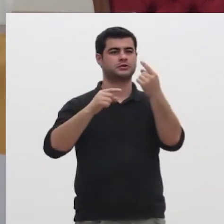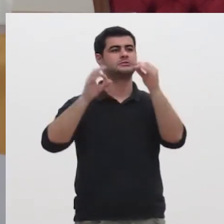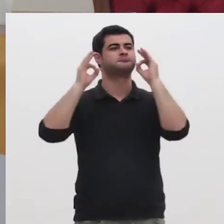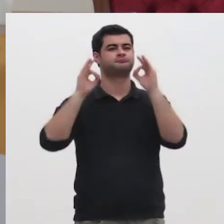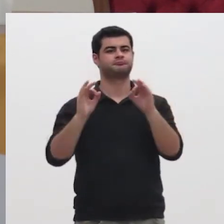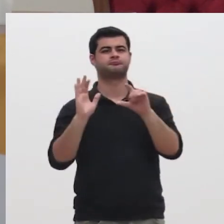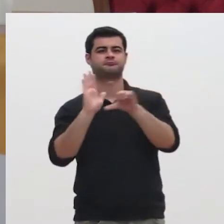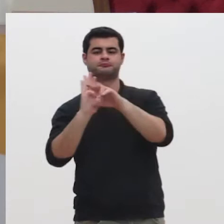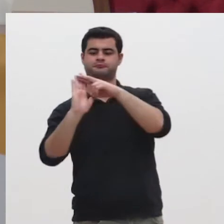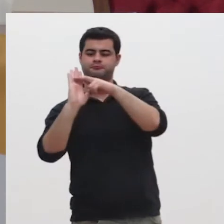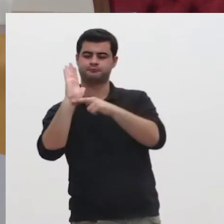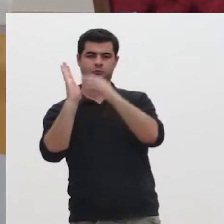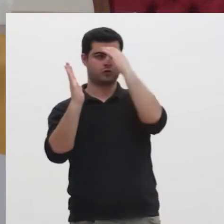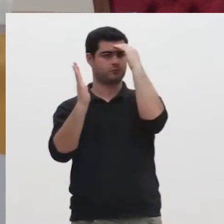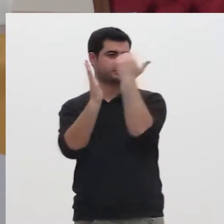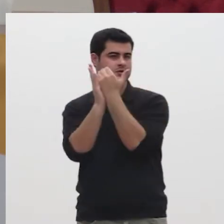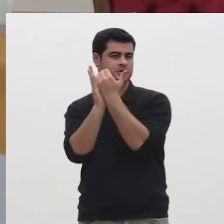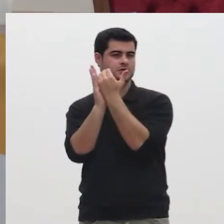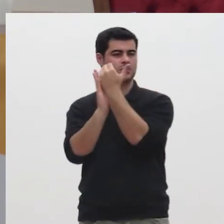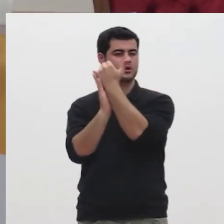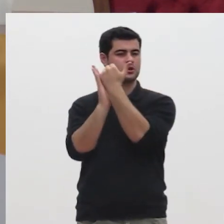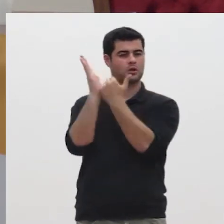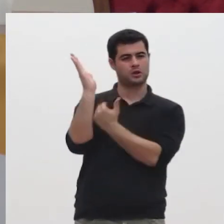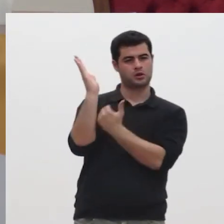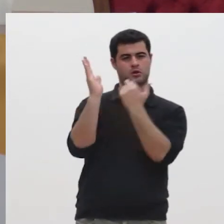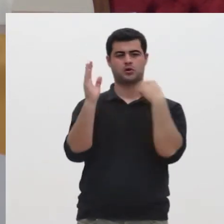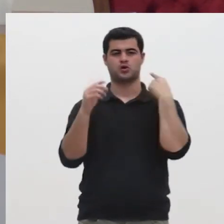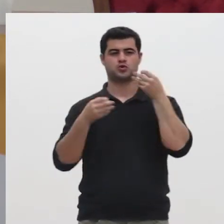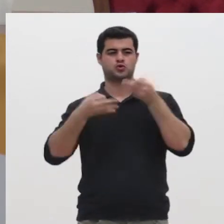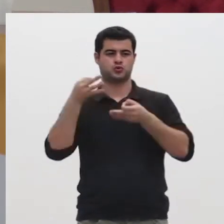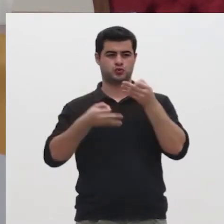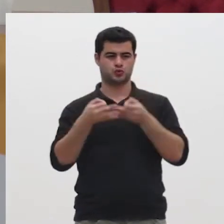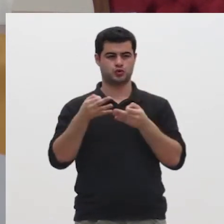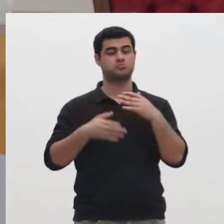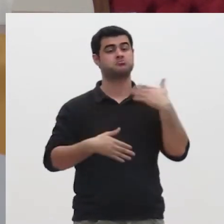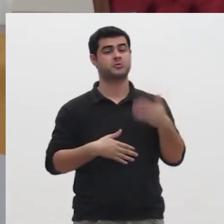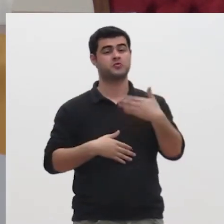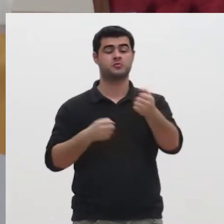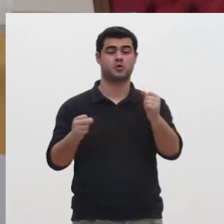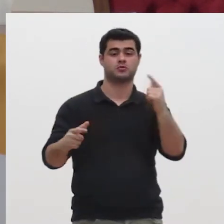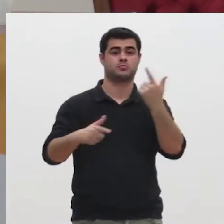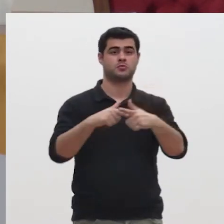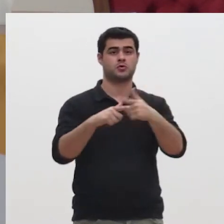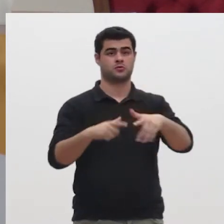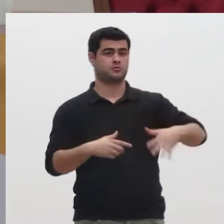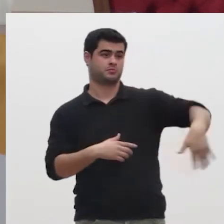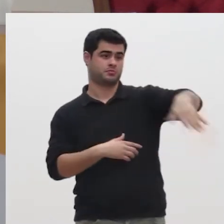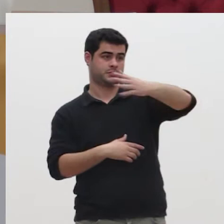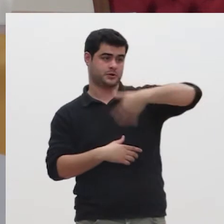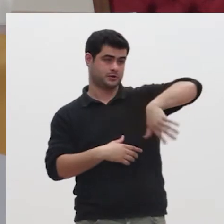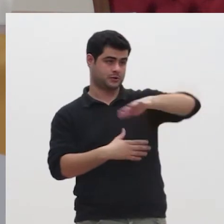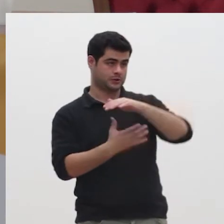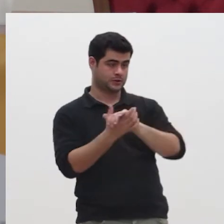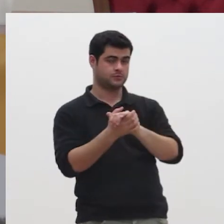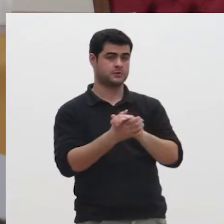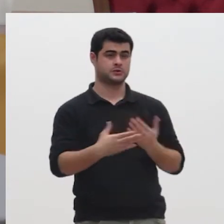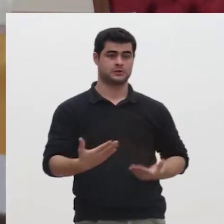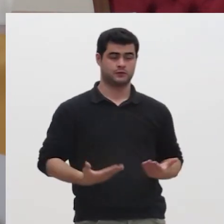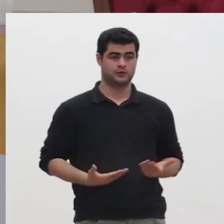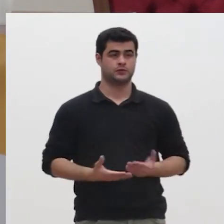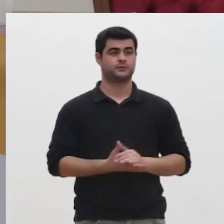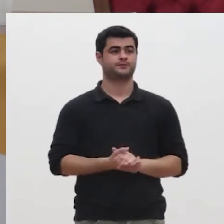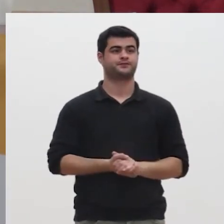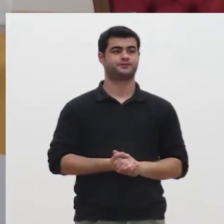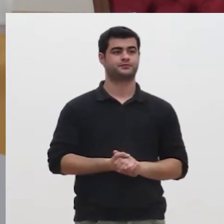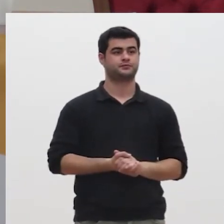com as normativas jurídicas e que isso poderia criar problemas para os servidores. Nós temos ouvido isso em vários lugares. Há sempre uma